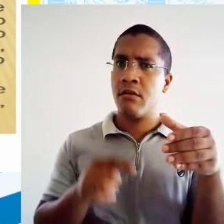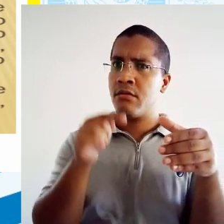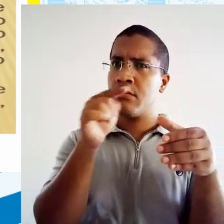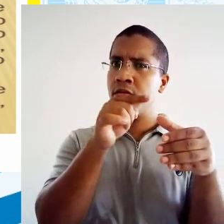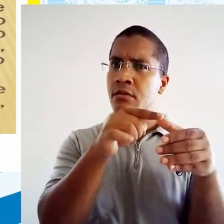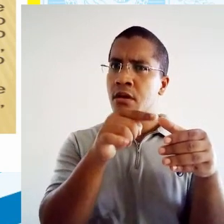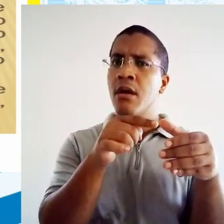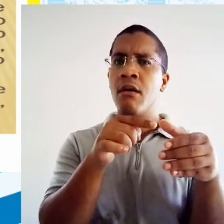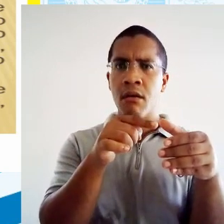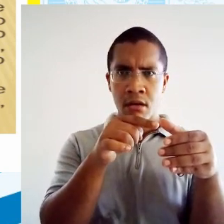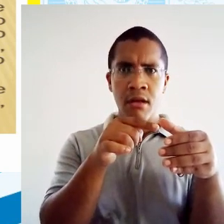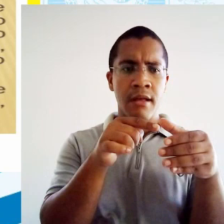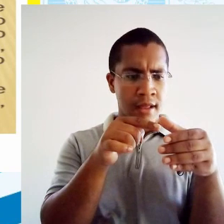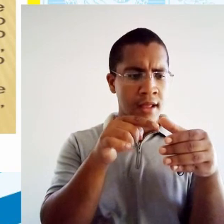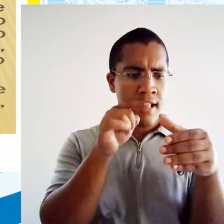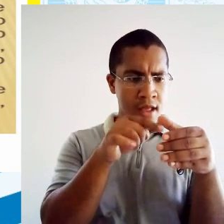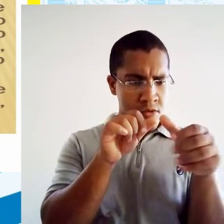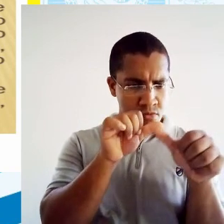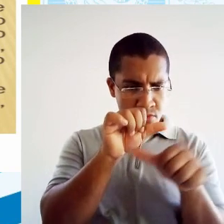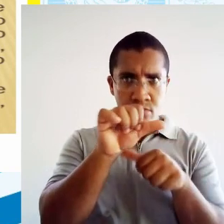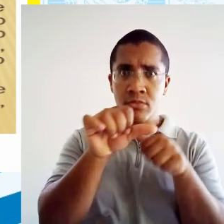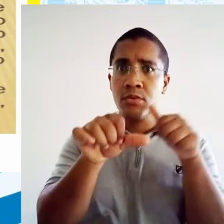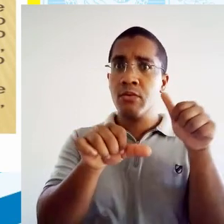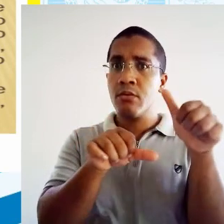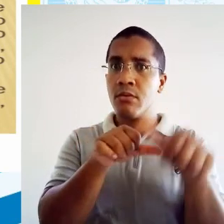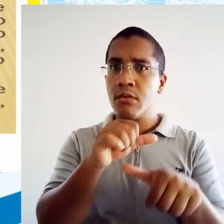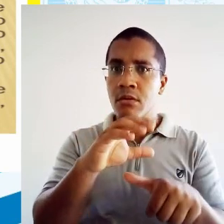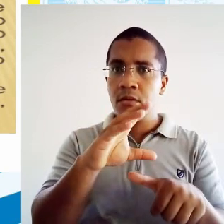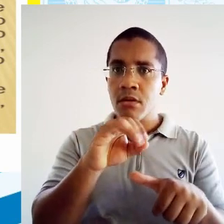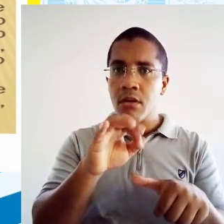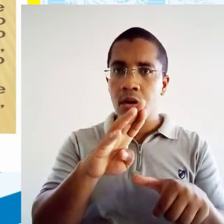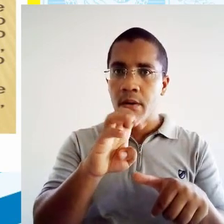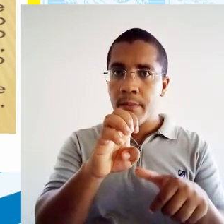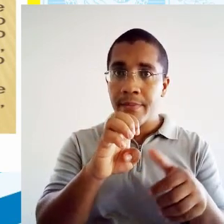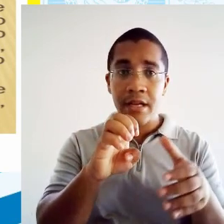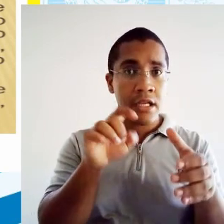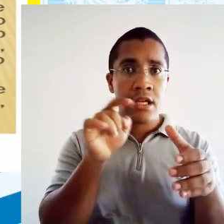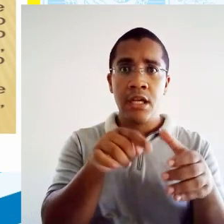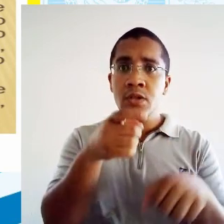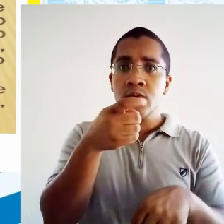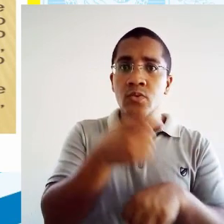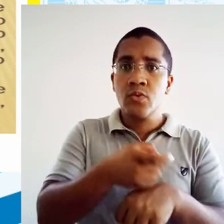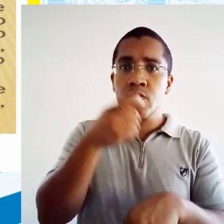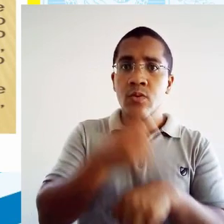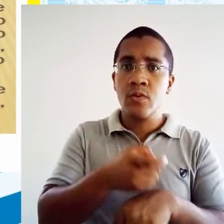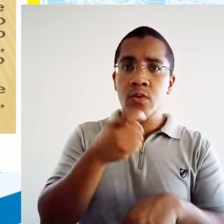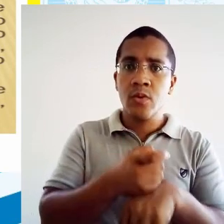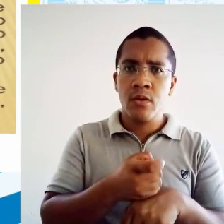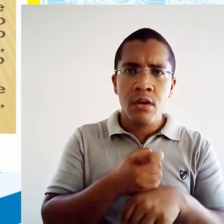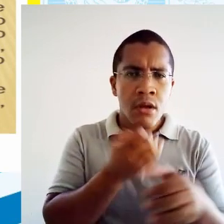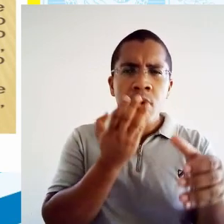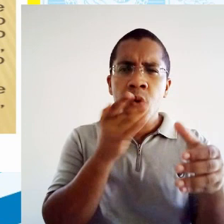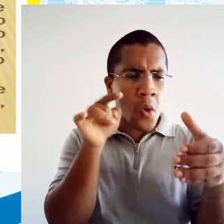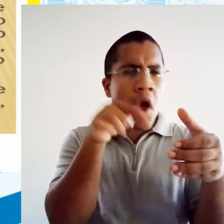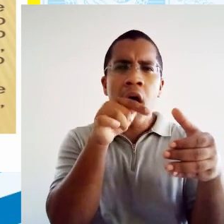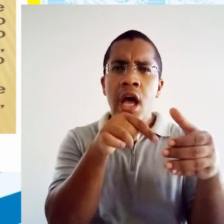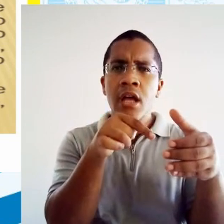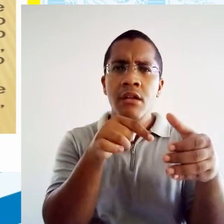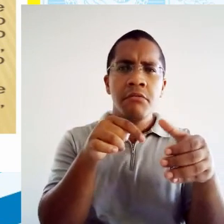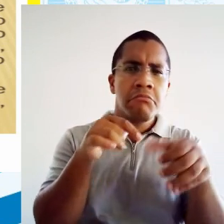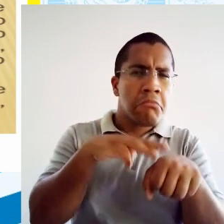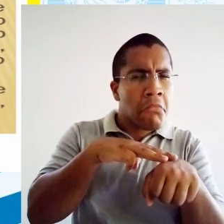e forma-se o cobre em estado sólido, que pode ser identificado pela coloração